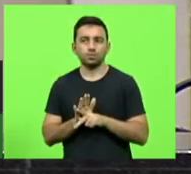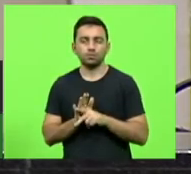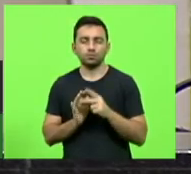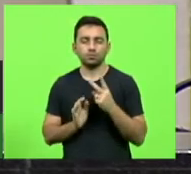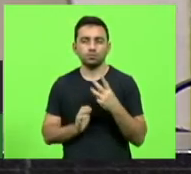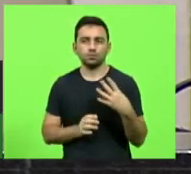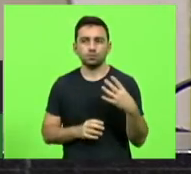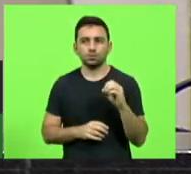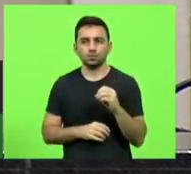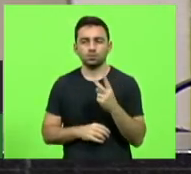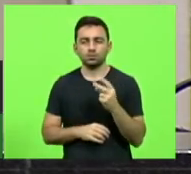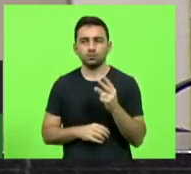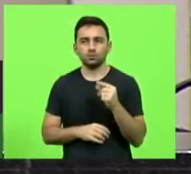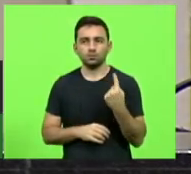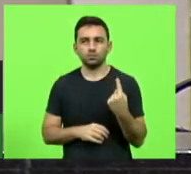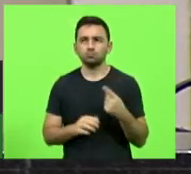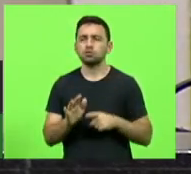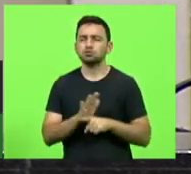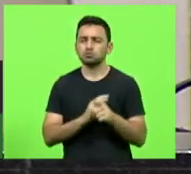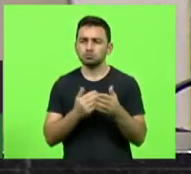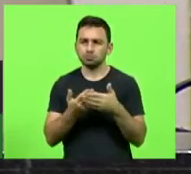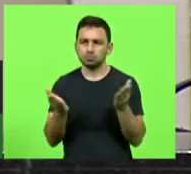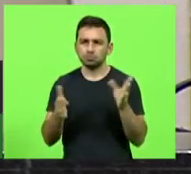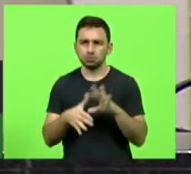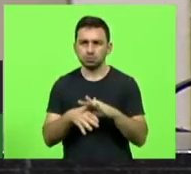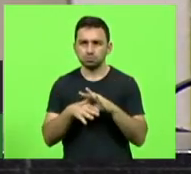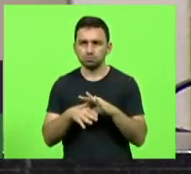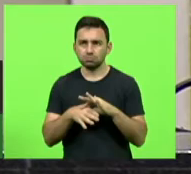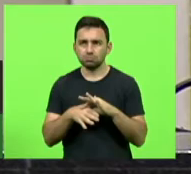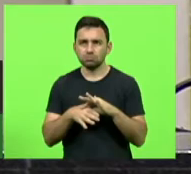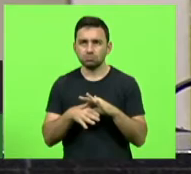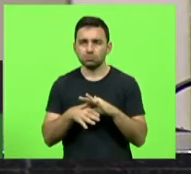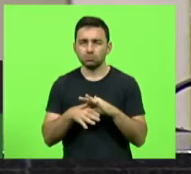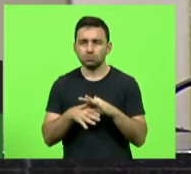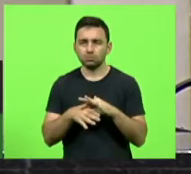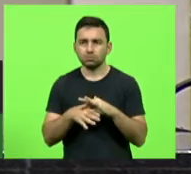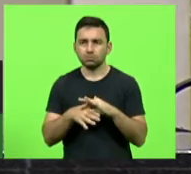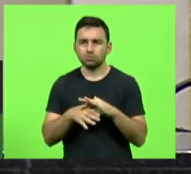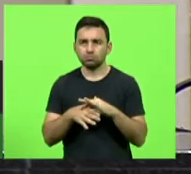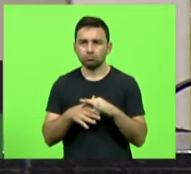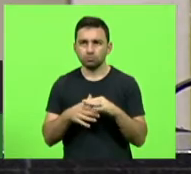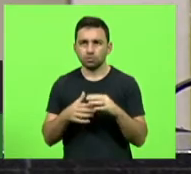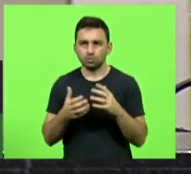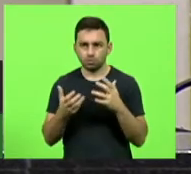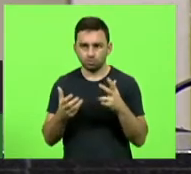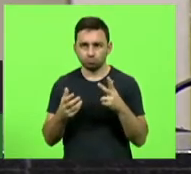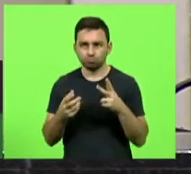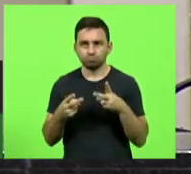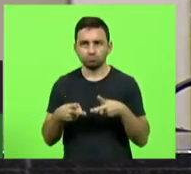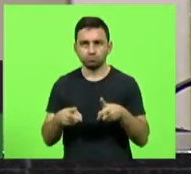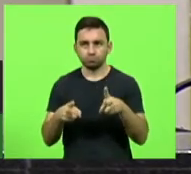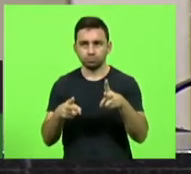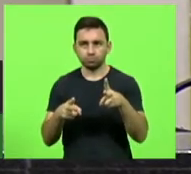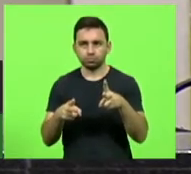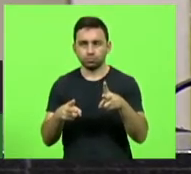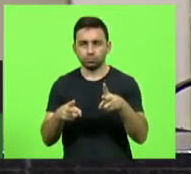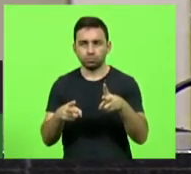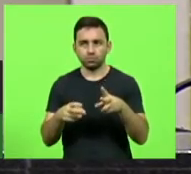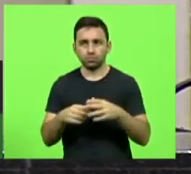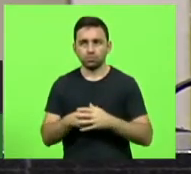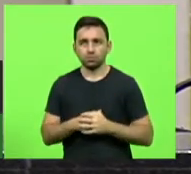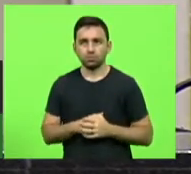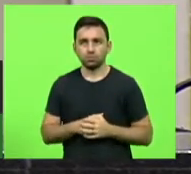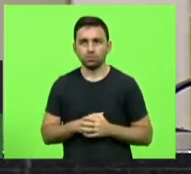de 2021. Consulto, senhores líderes, se alguém tem alguma objeção a nós procedermos à votação na tarde de hoje. Nossa